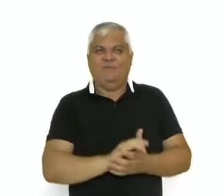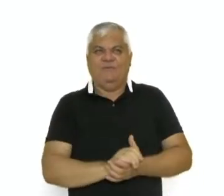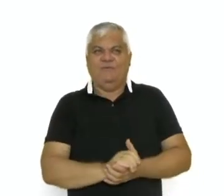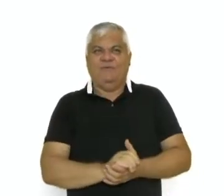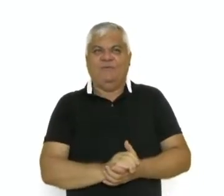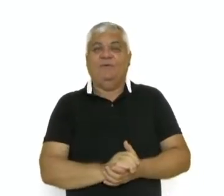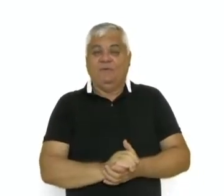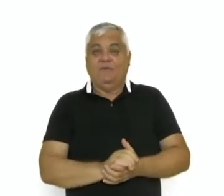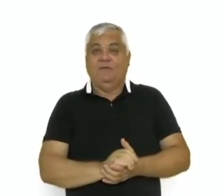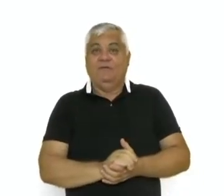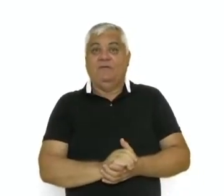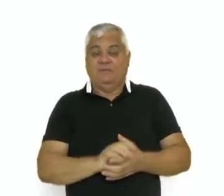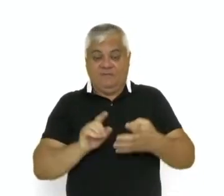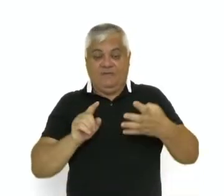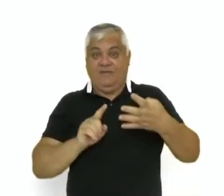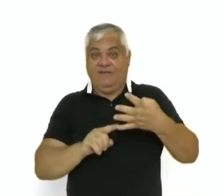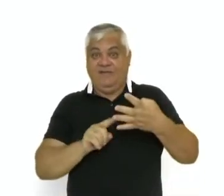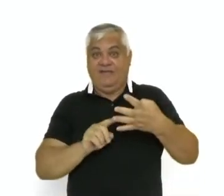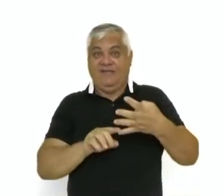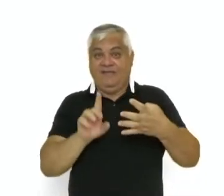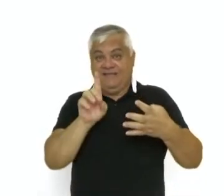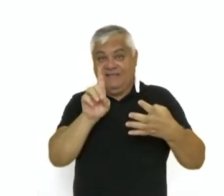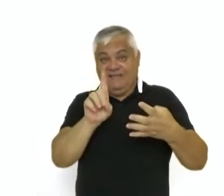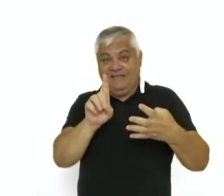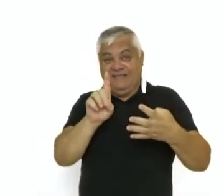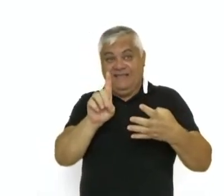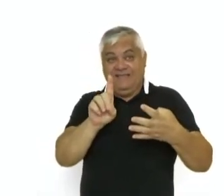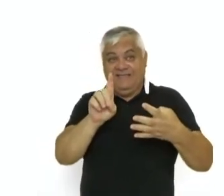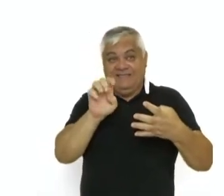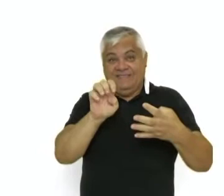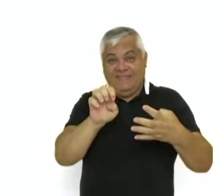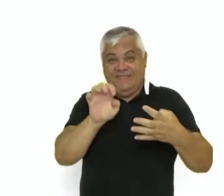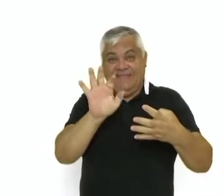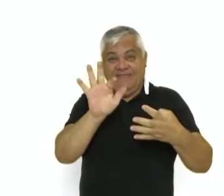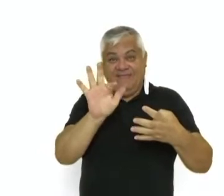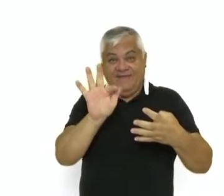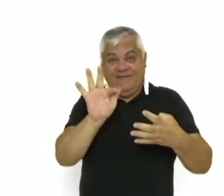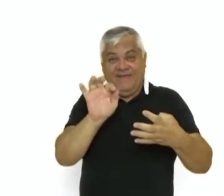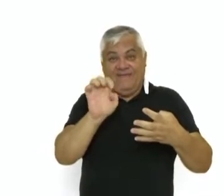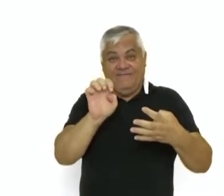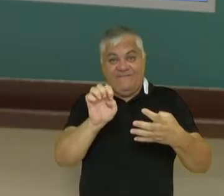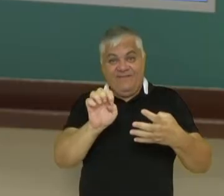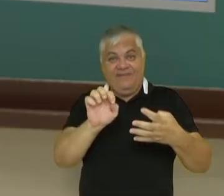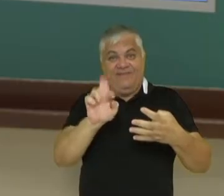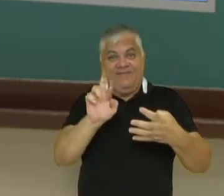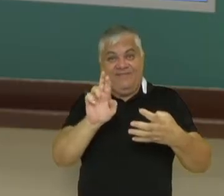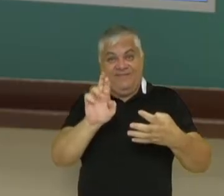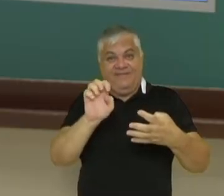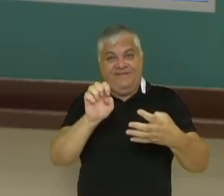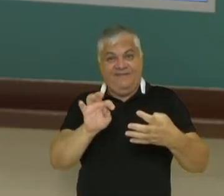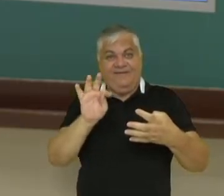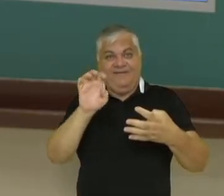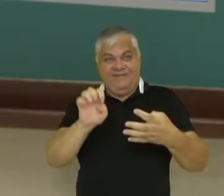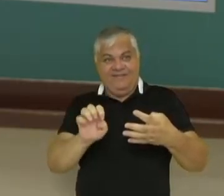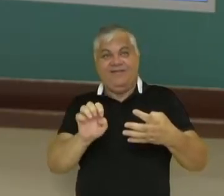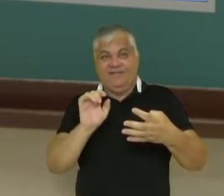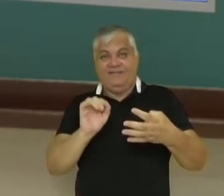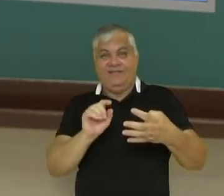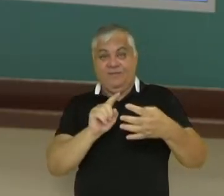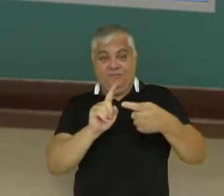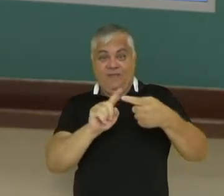deferente. Então, na verdade, se tem o epíciclo aqui, sendo esse epíciclo, ele tinha girando em torno